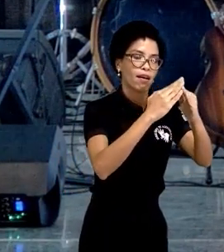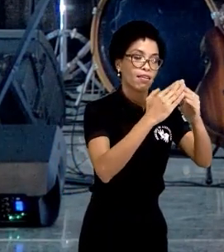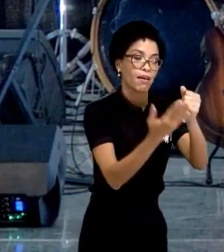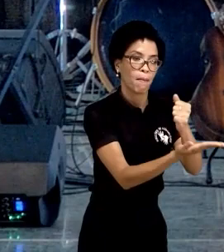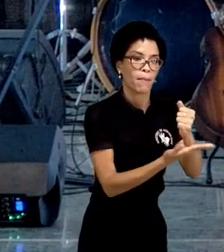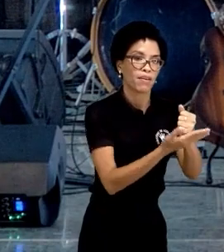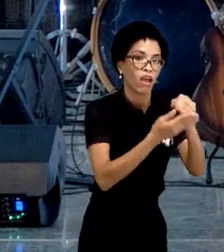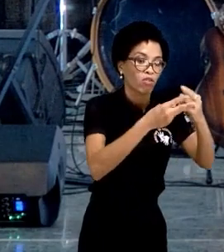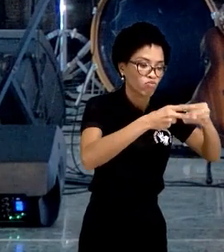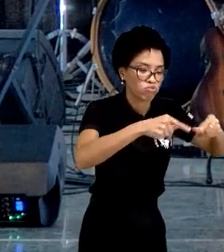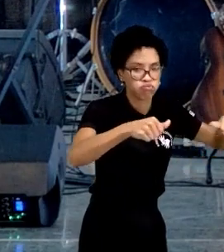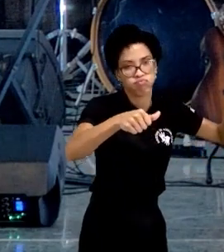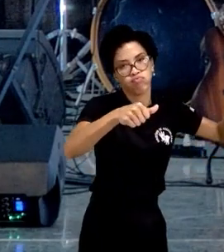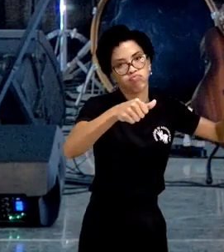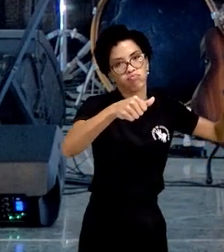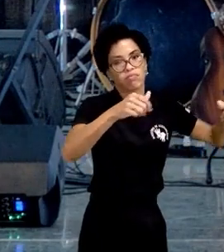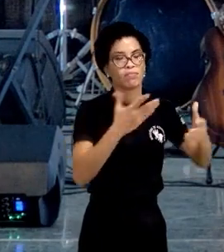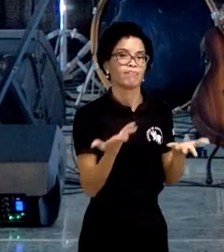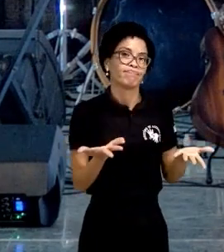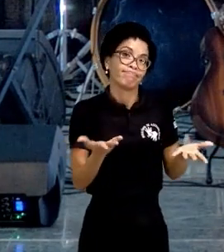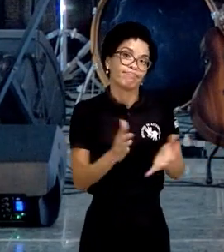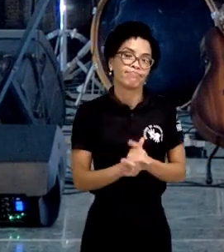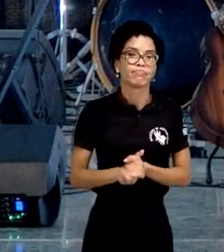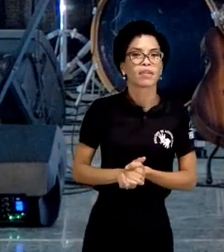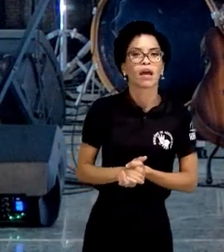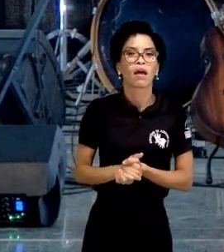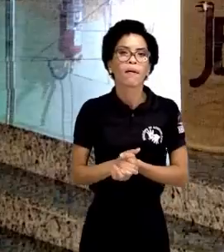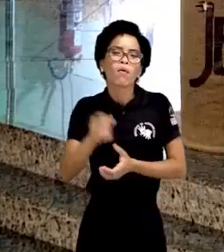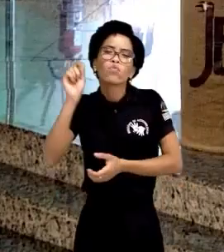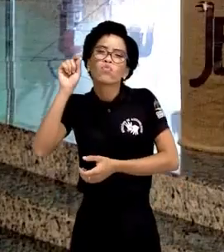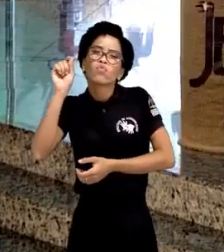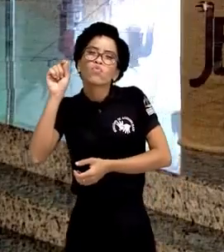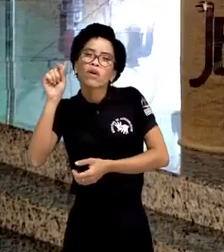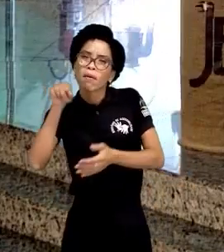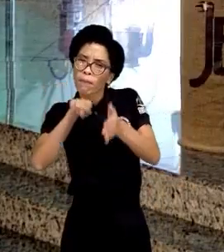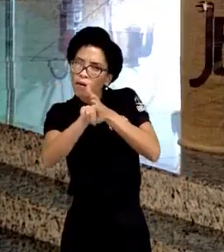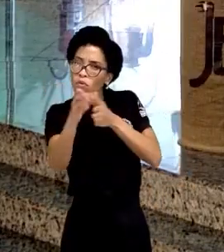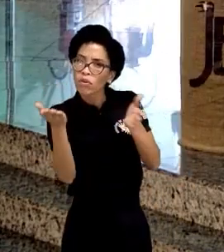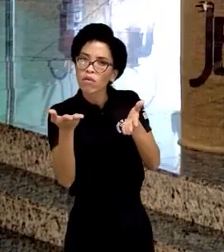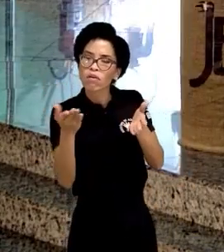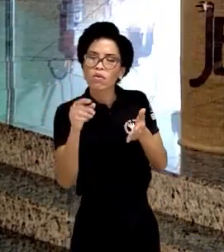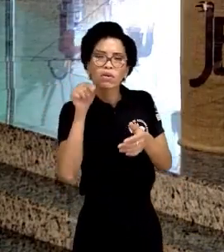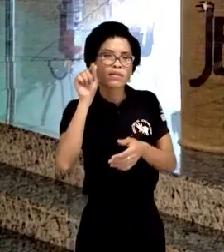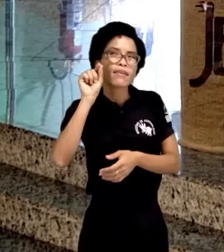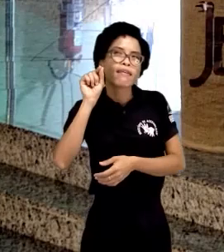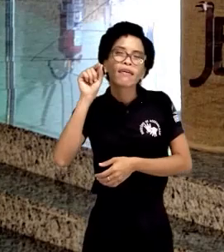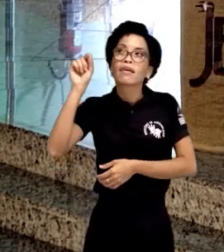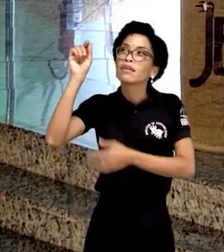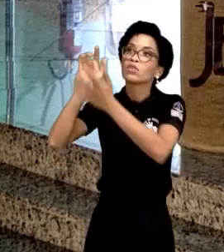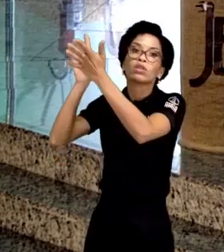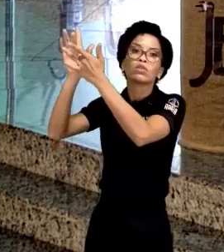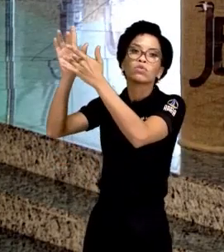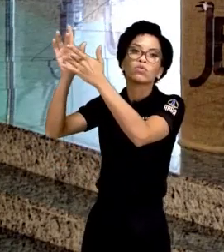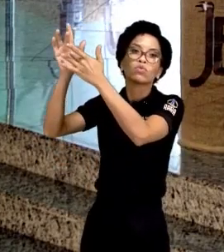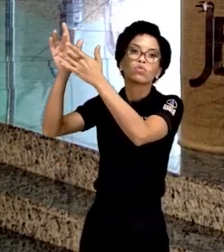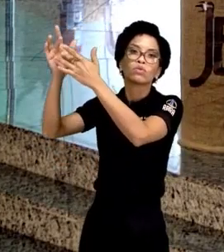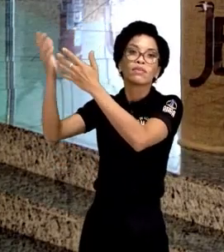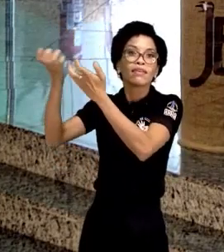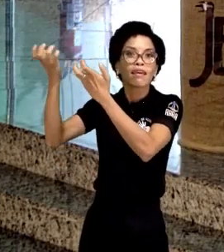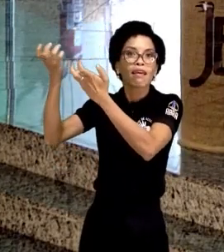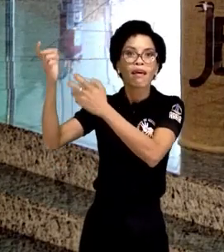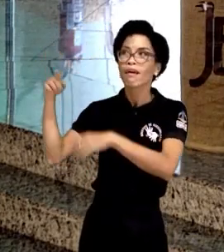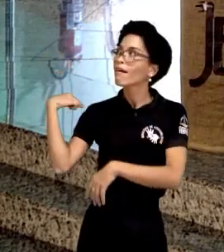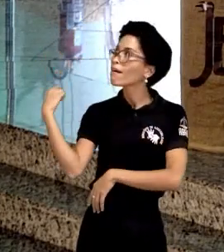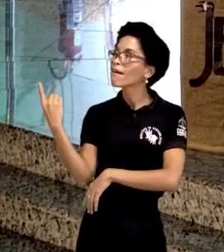Jesus está esperando de nós? O que Ele deseja de nós? Qual a nossa participação em todo esse processo para Ele ter